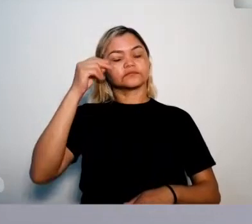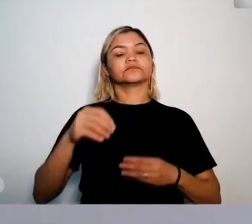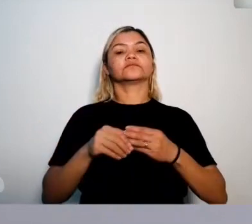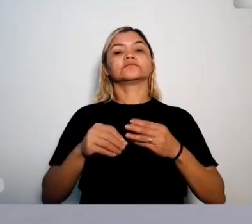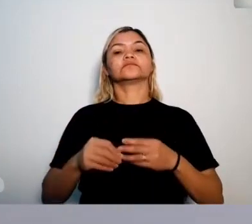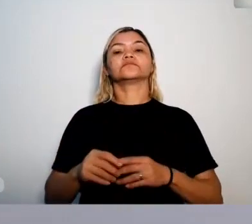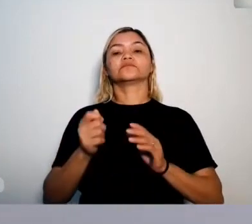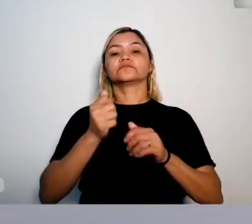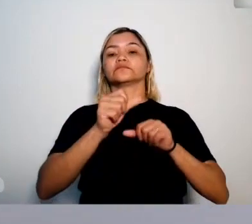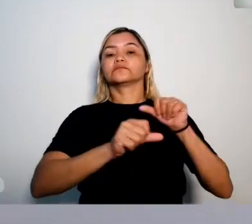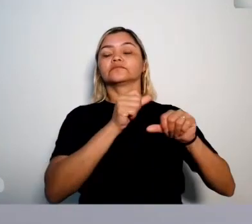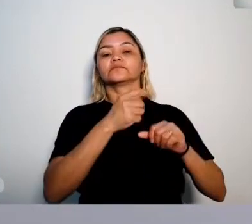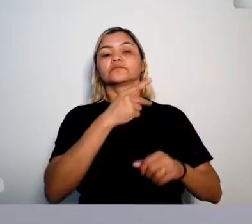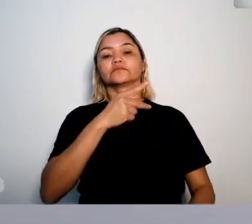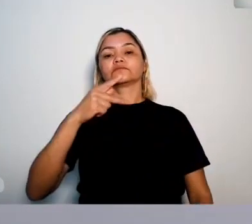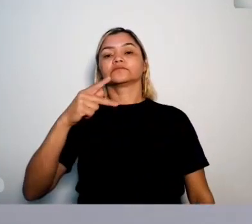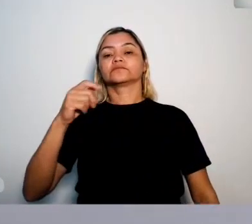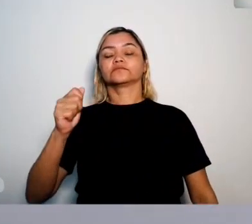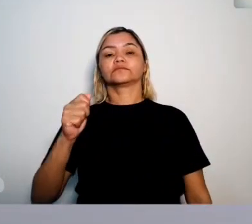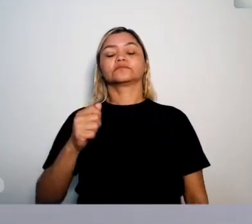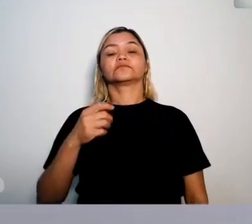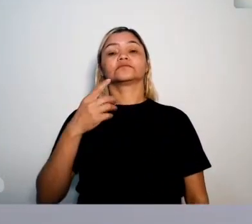do PPA